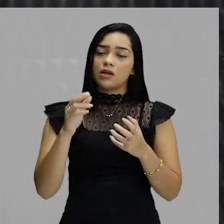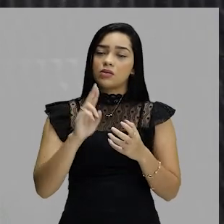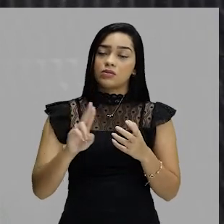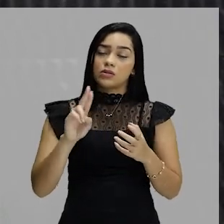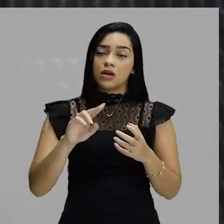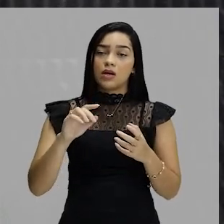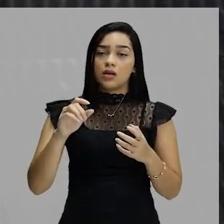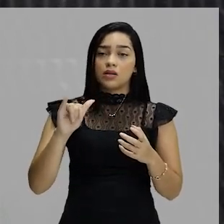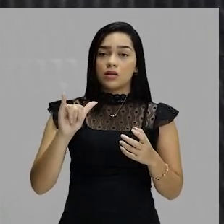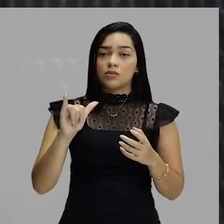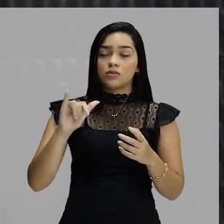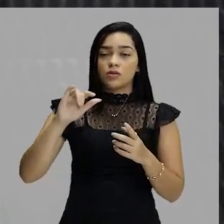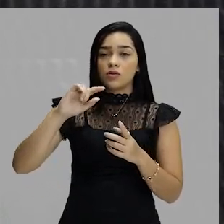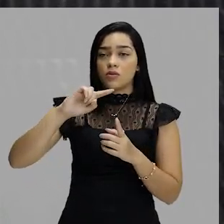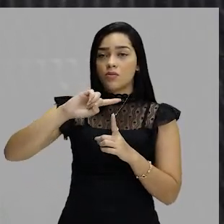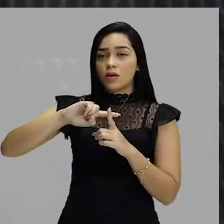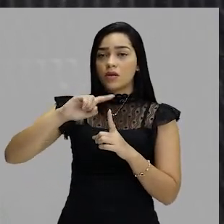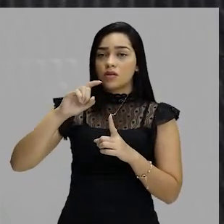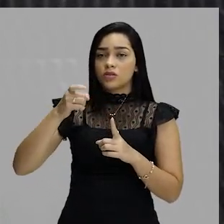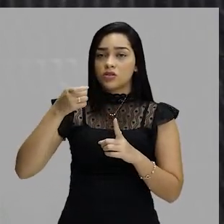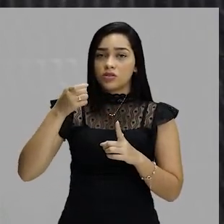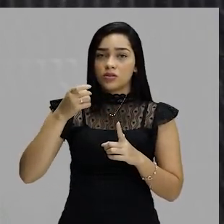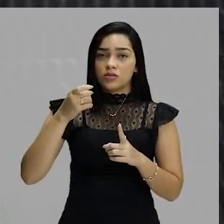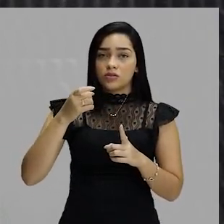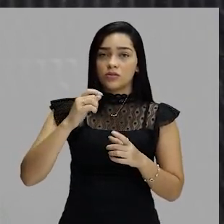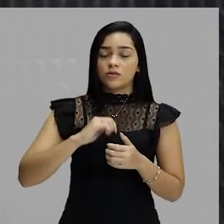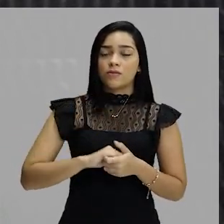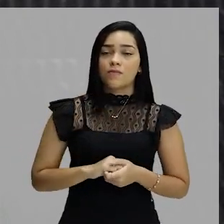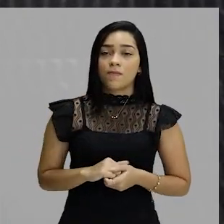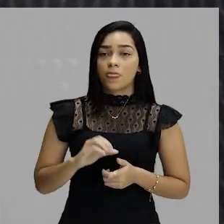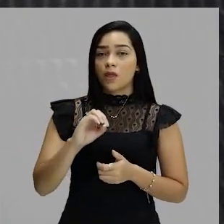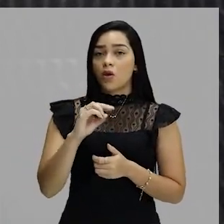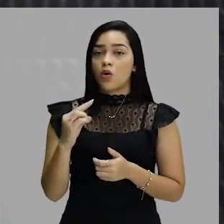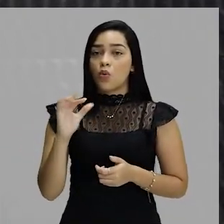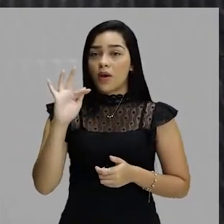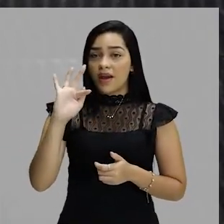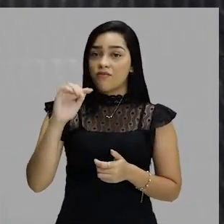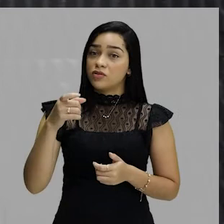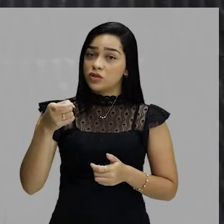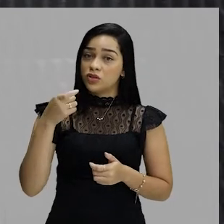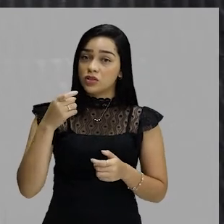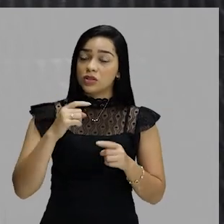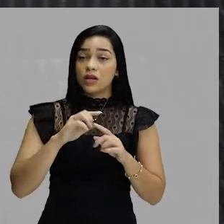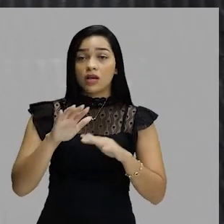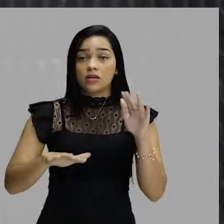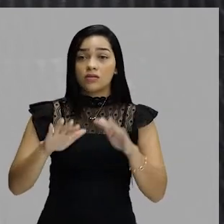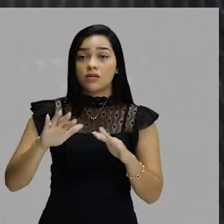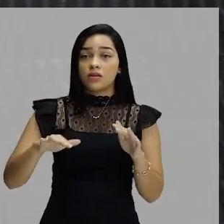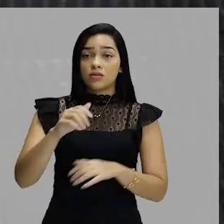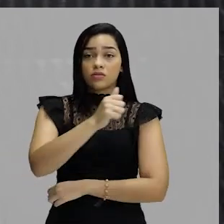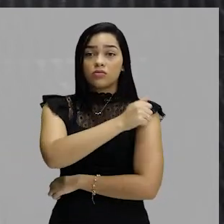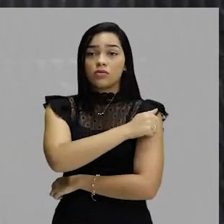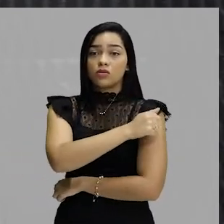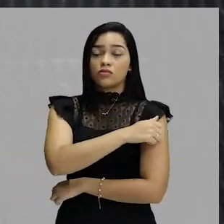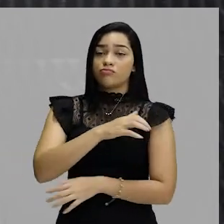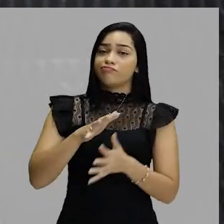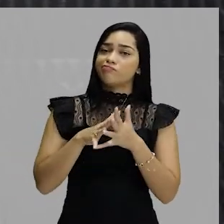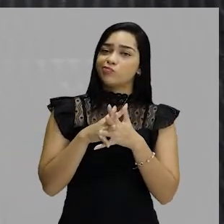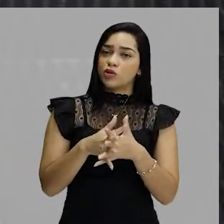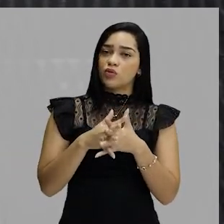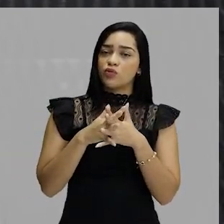y igual a x mais b, ou você pode usar a expressão f de x. Às vezes o aluno confunde essas duas